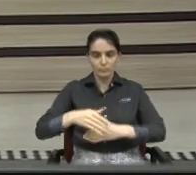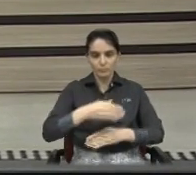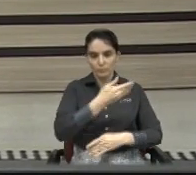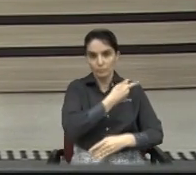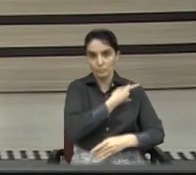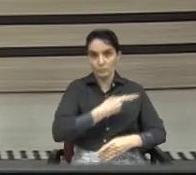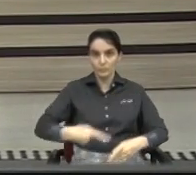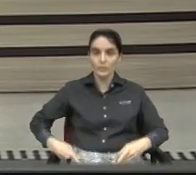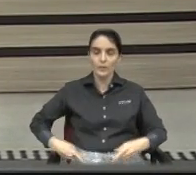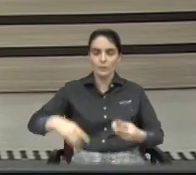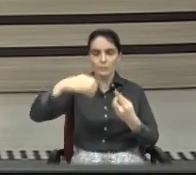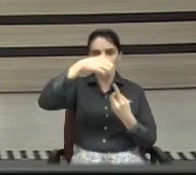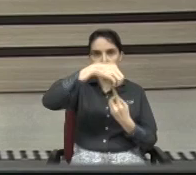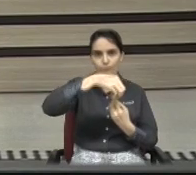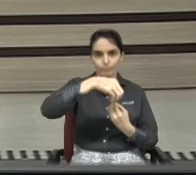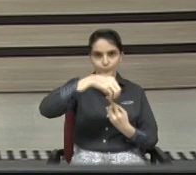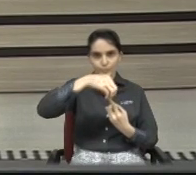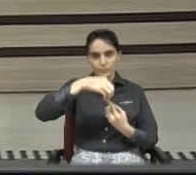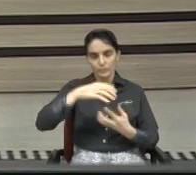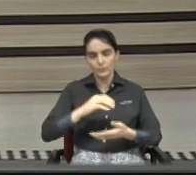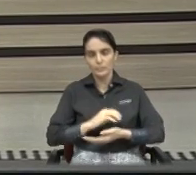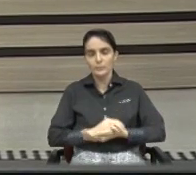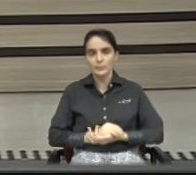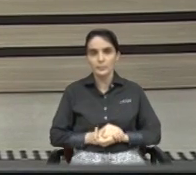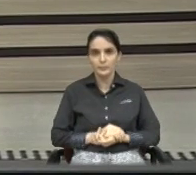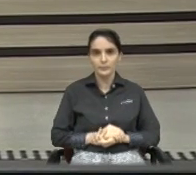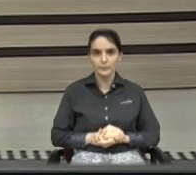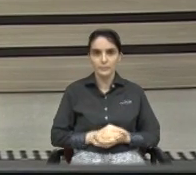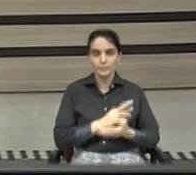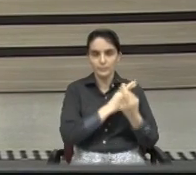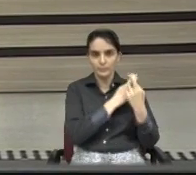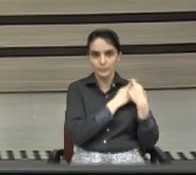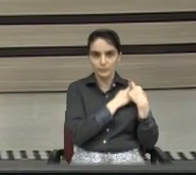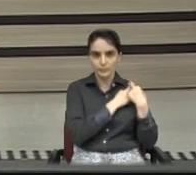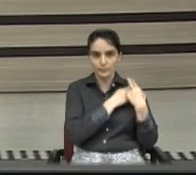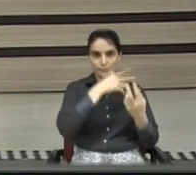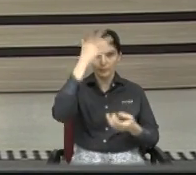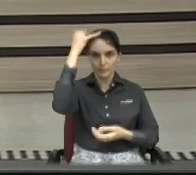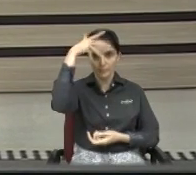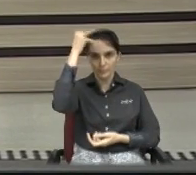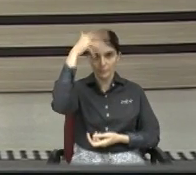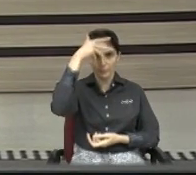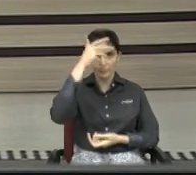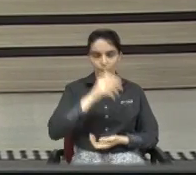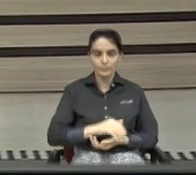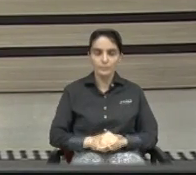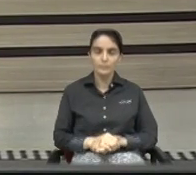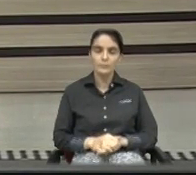de ônibus no município de Limeira e dá outras providências. Autora, vereadora Érica Tanque.